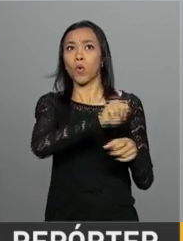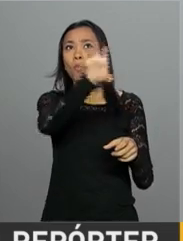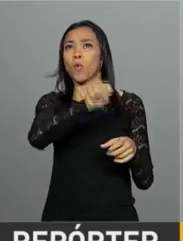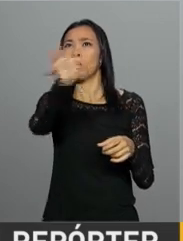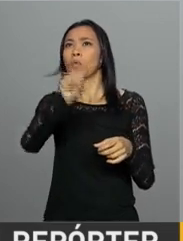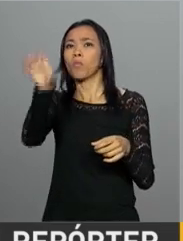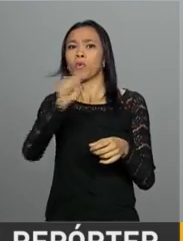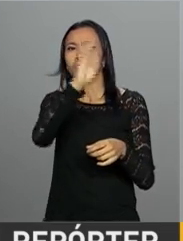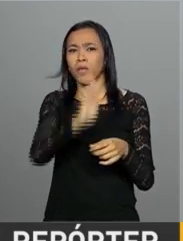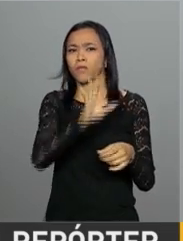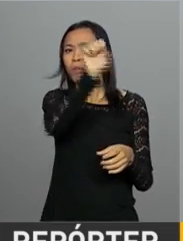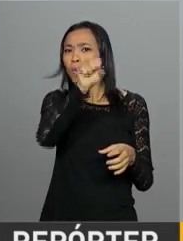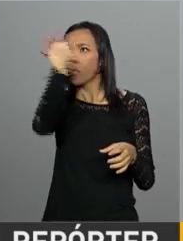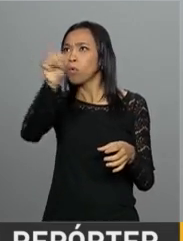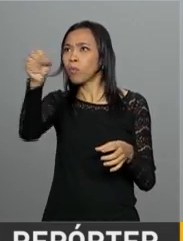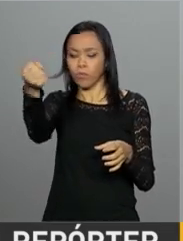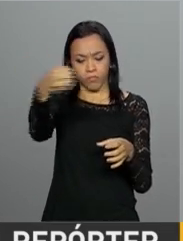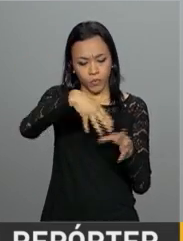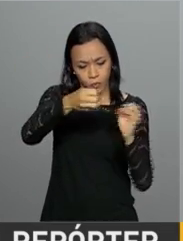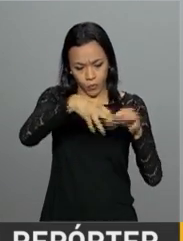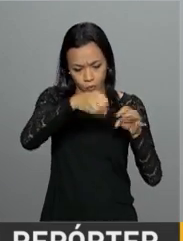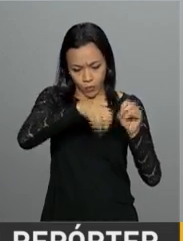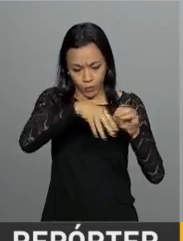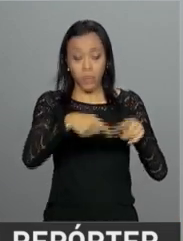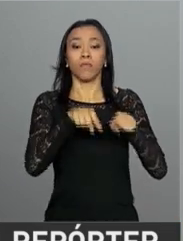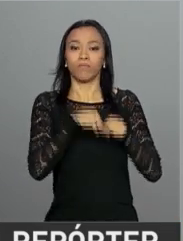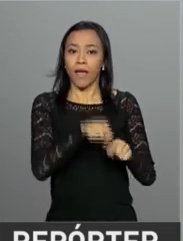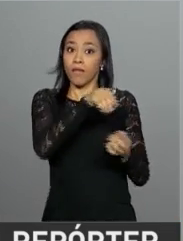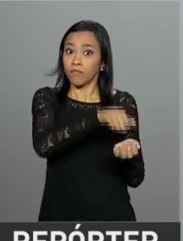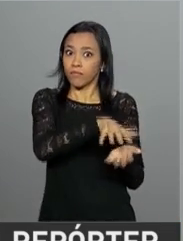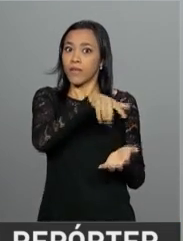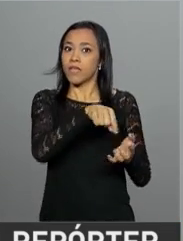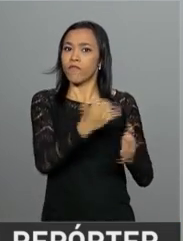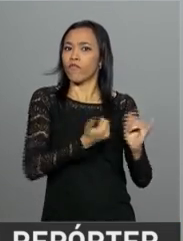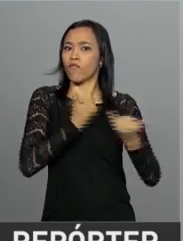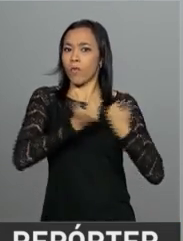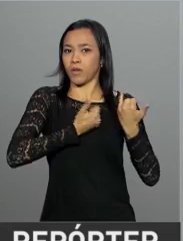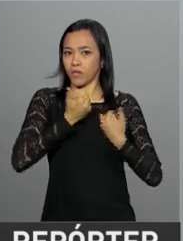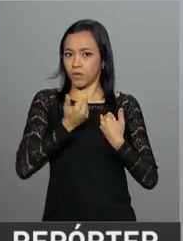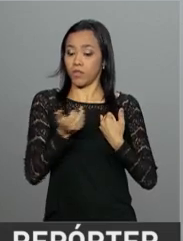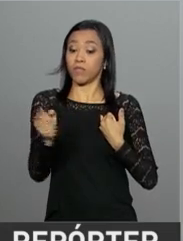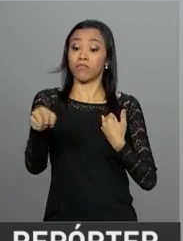informações técnicas que virão do Ministério da Saúde,